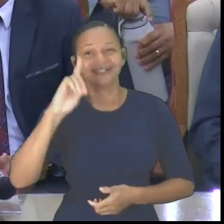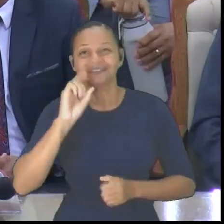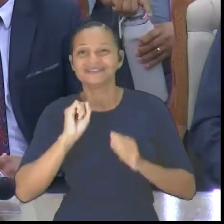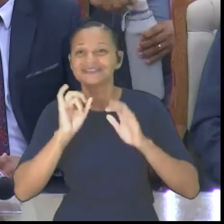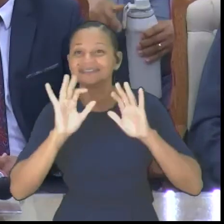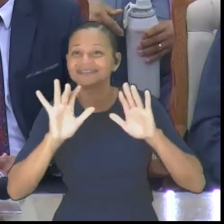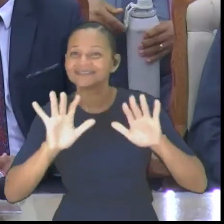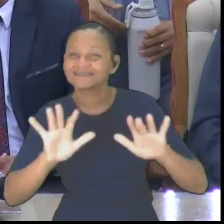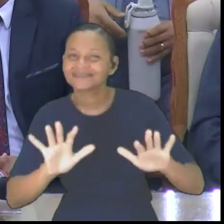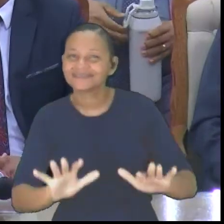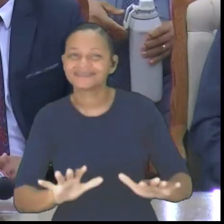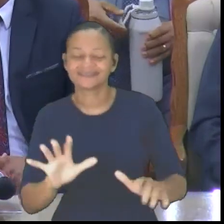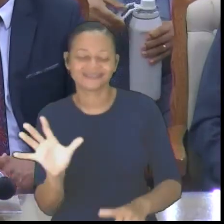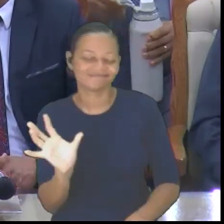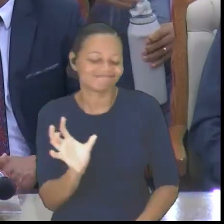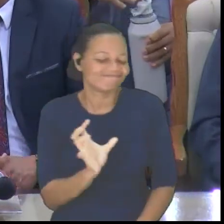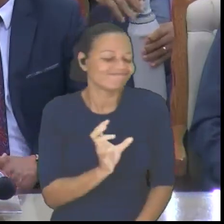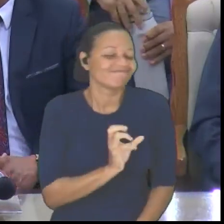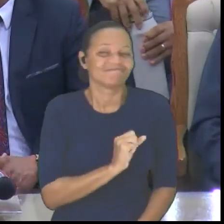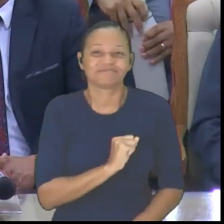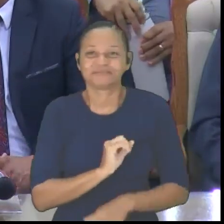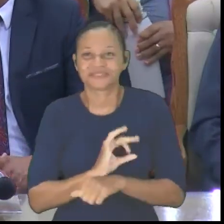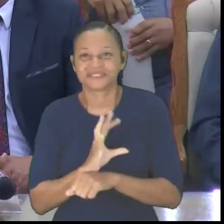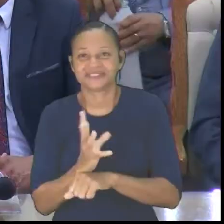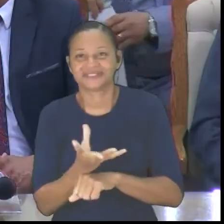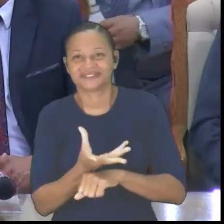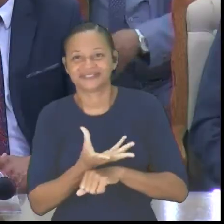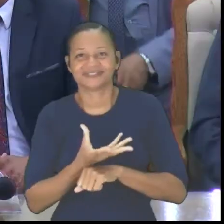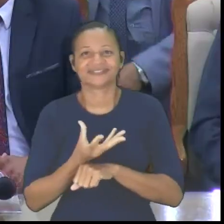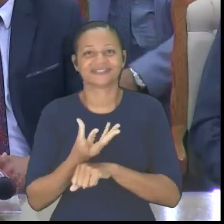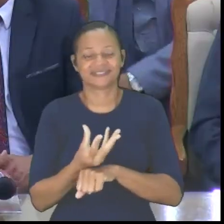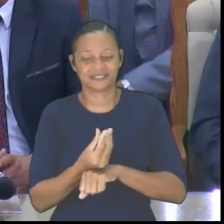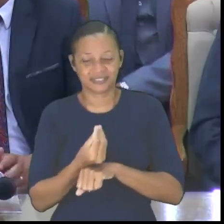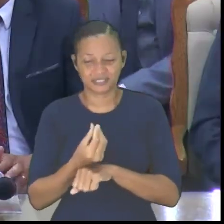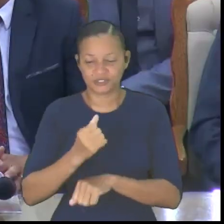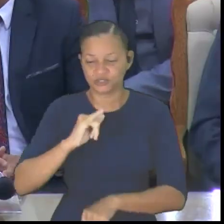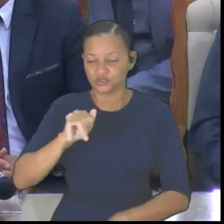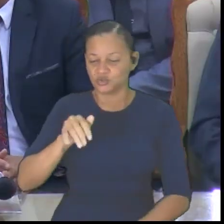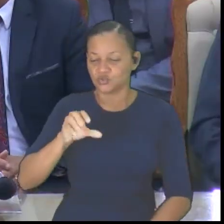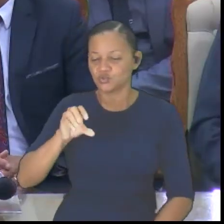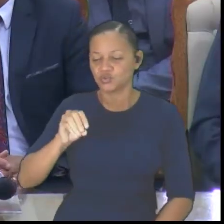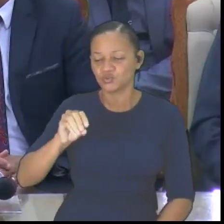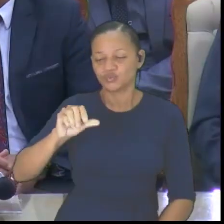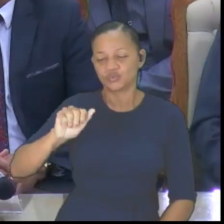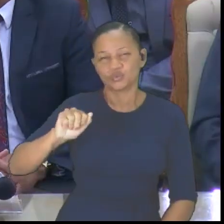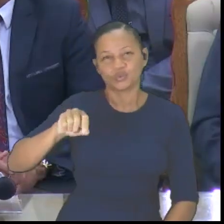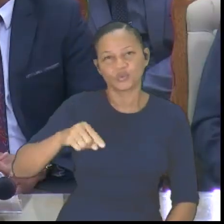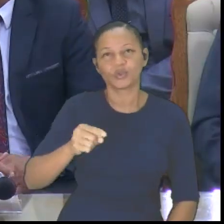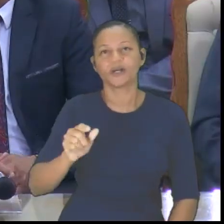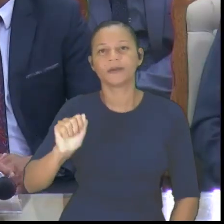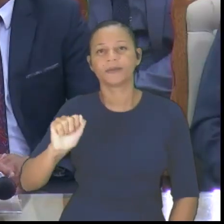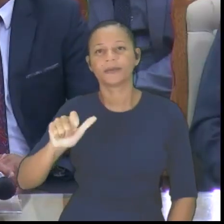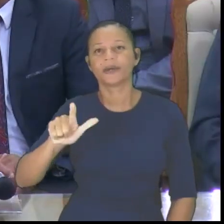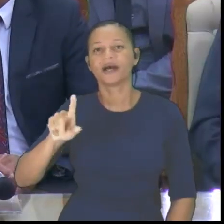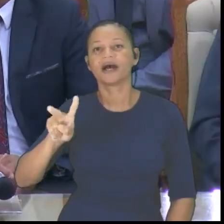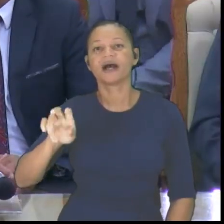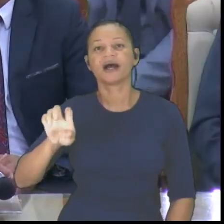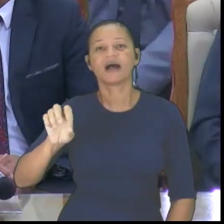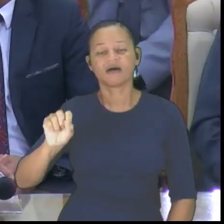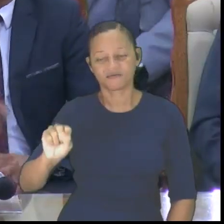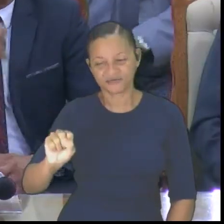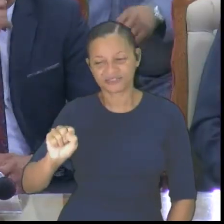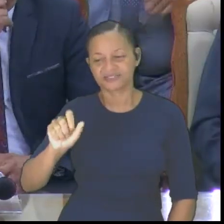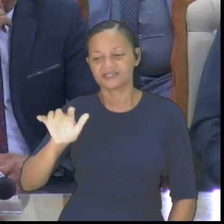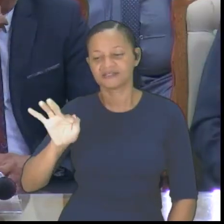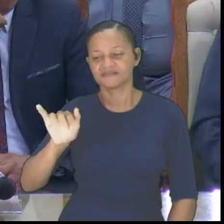a minha tão querida, amada igreja, no João Alves Filho. E eu trago um abraço do meu sogro, que é